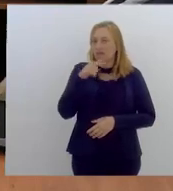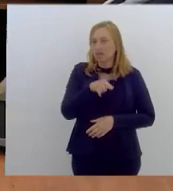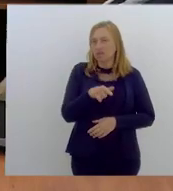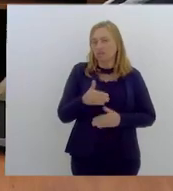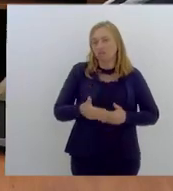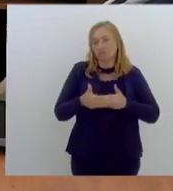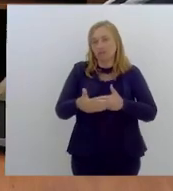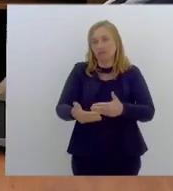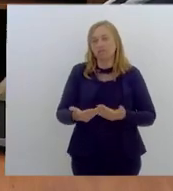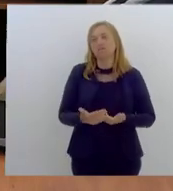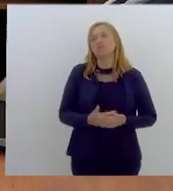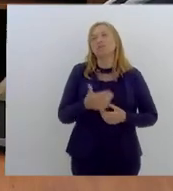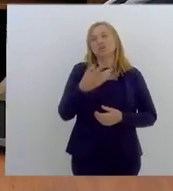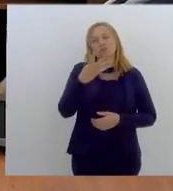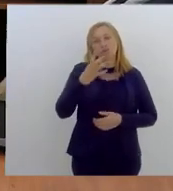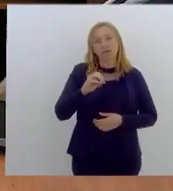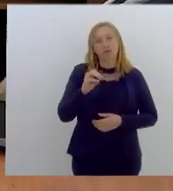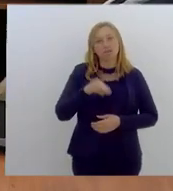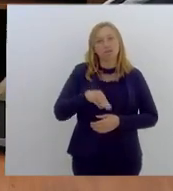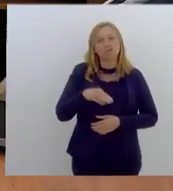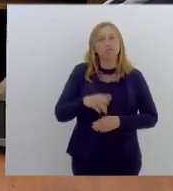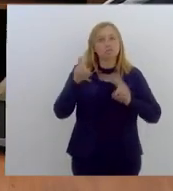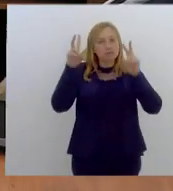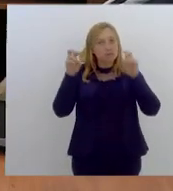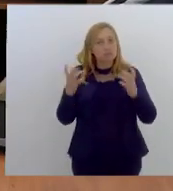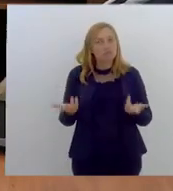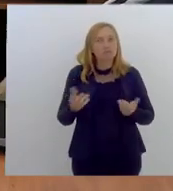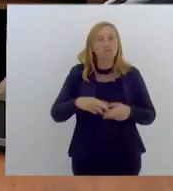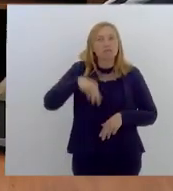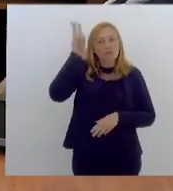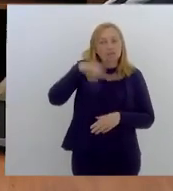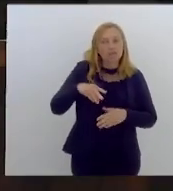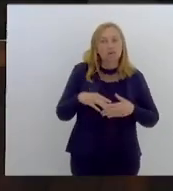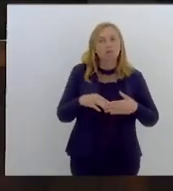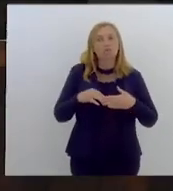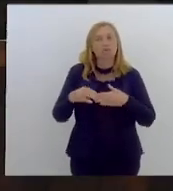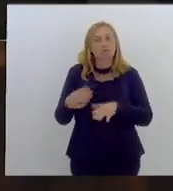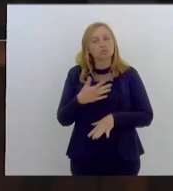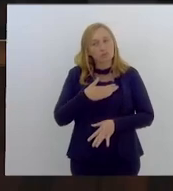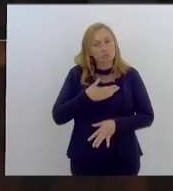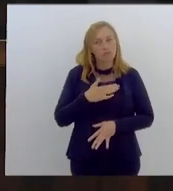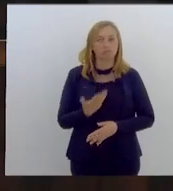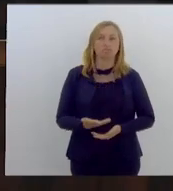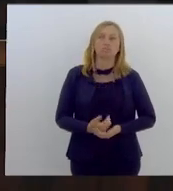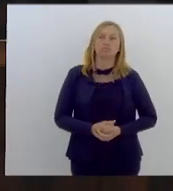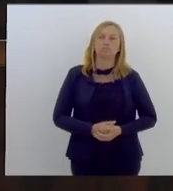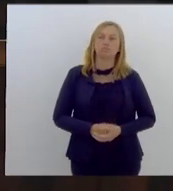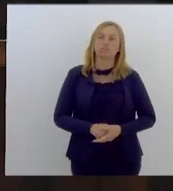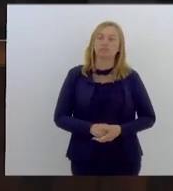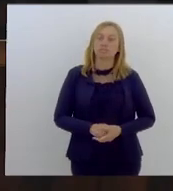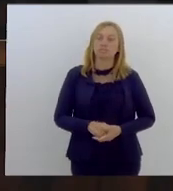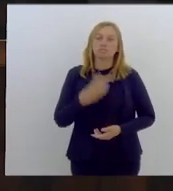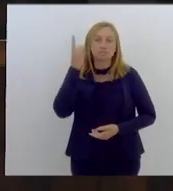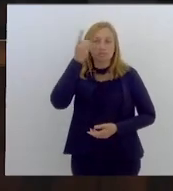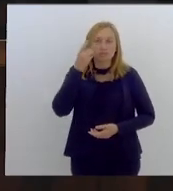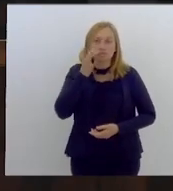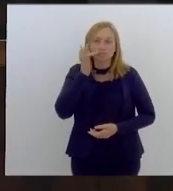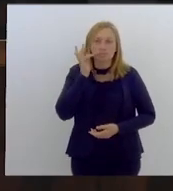avançar. Estamos 40 minutos nesse tema. Quem conduz aqui sou eu. Por favor, deputado Flávio Serafim.